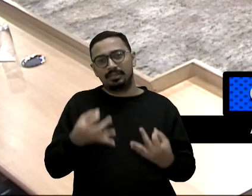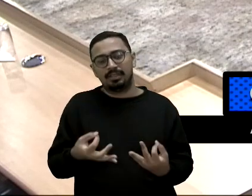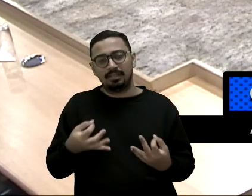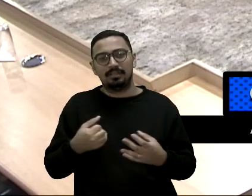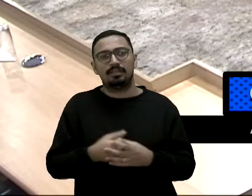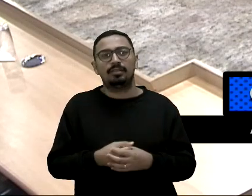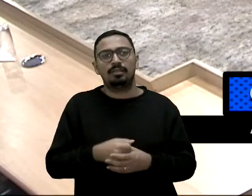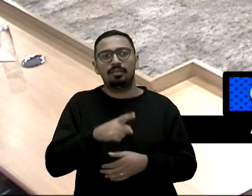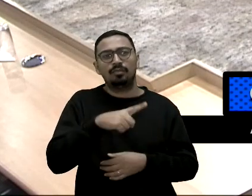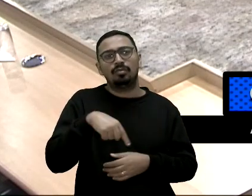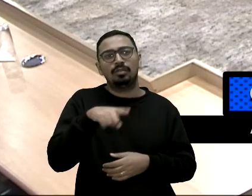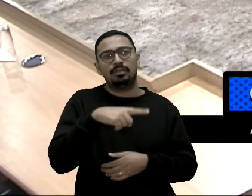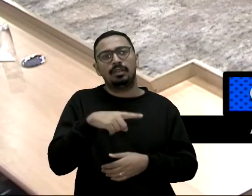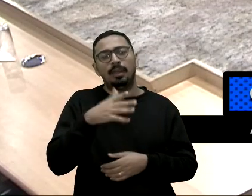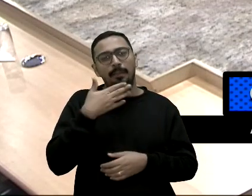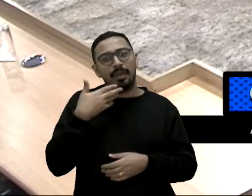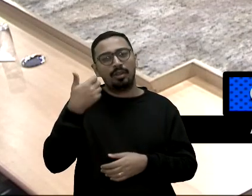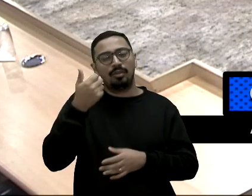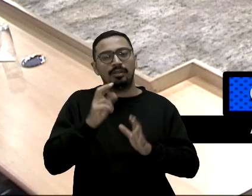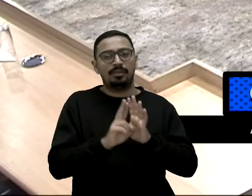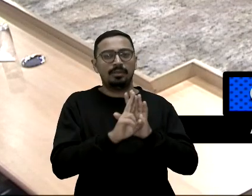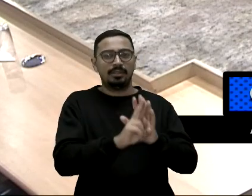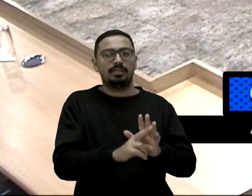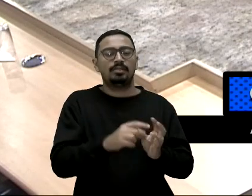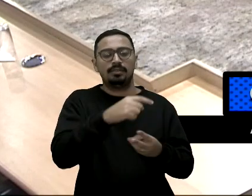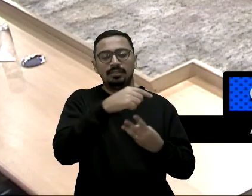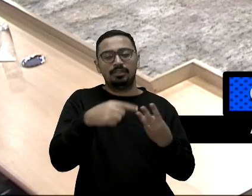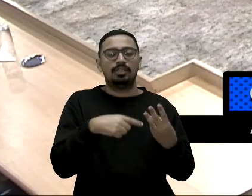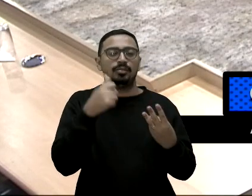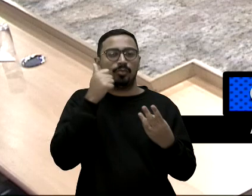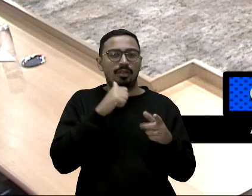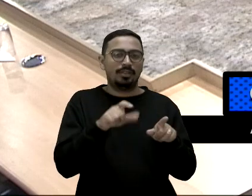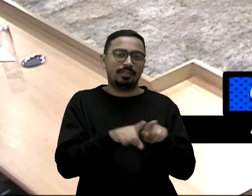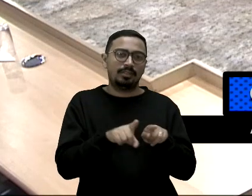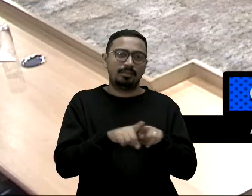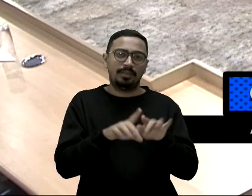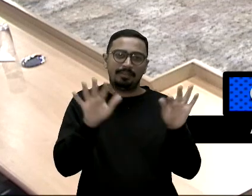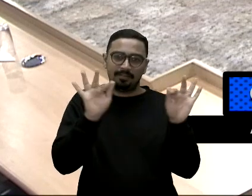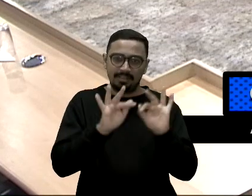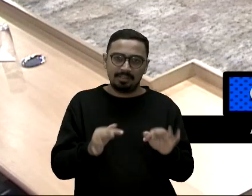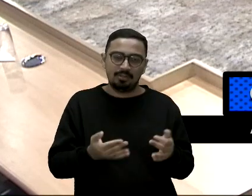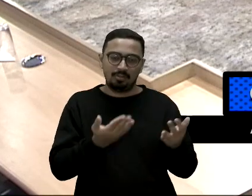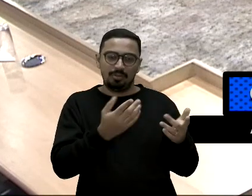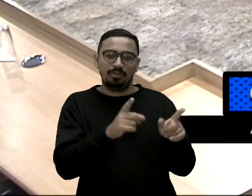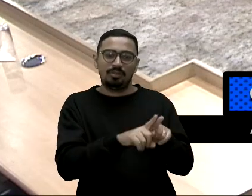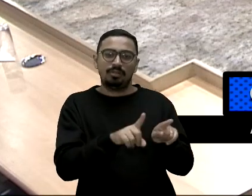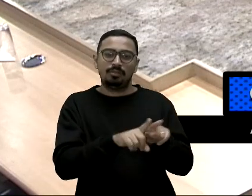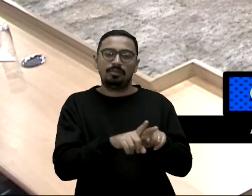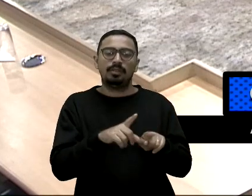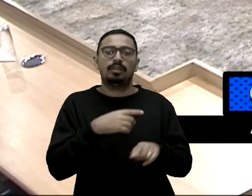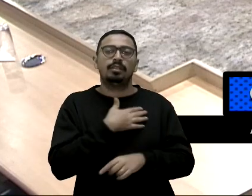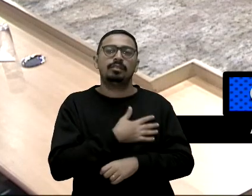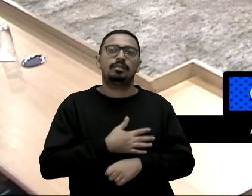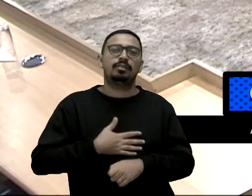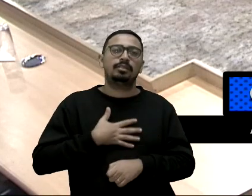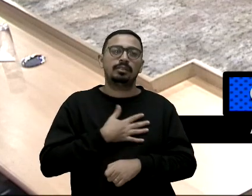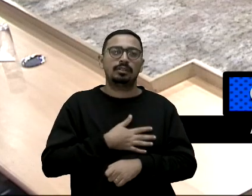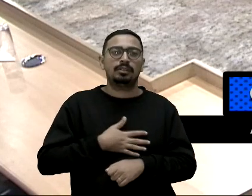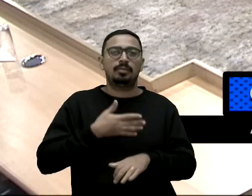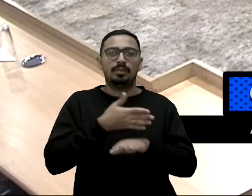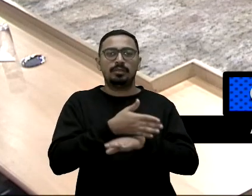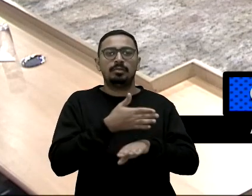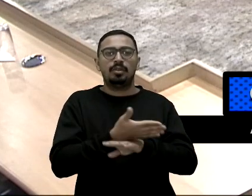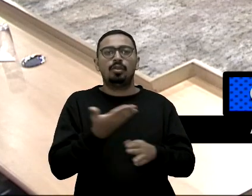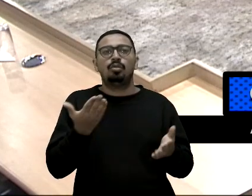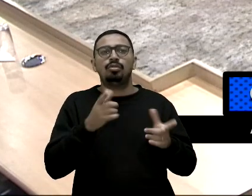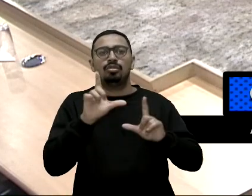são, não poderia ser melhor representado aqui com vocês aí. Eu fiquei muito feliz e fiz questão de participar. Eu tinha gravação na TV Câmara hoje